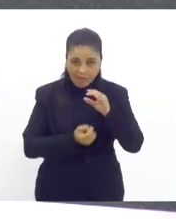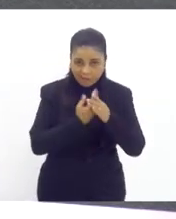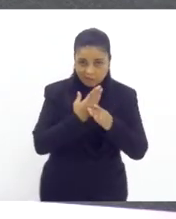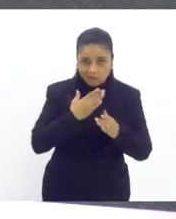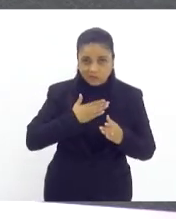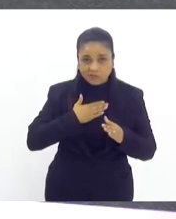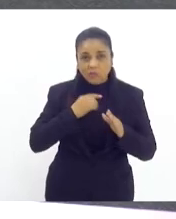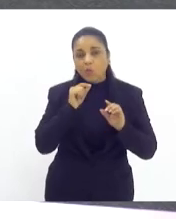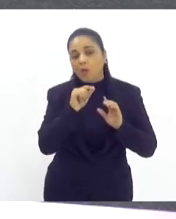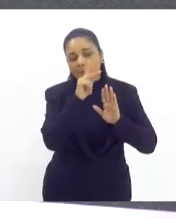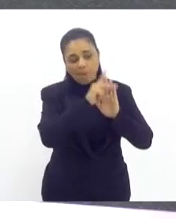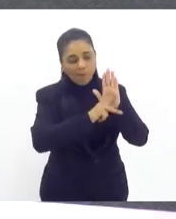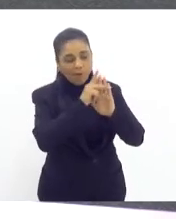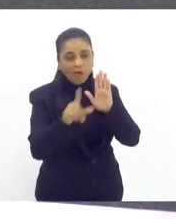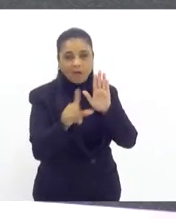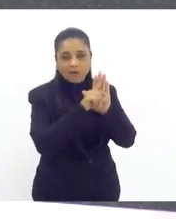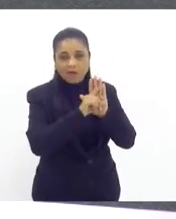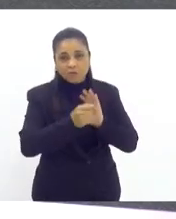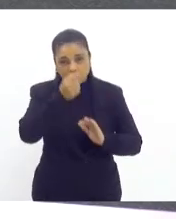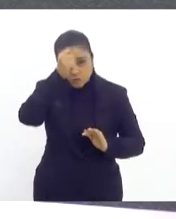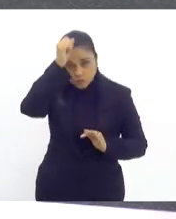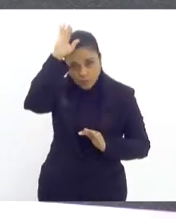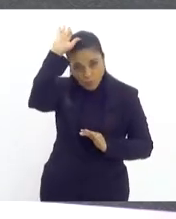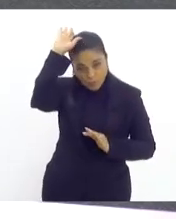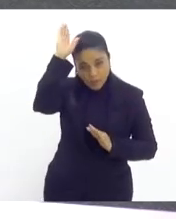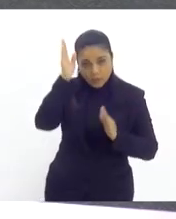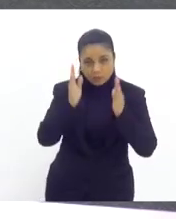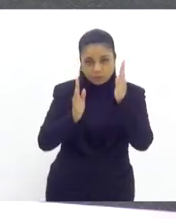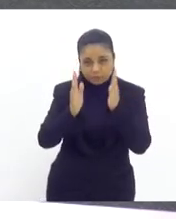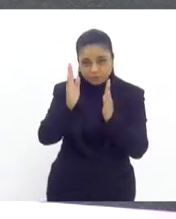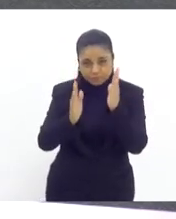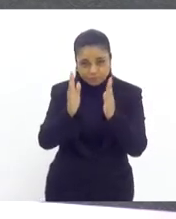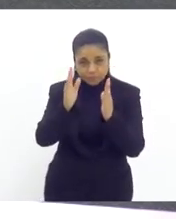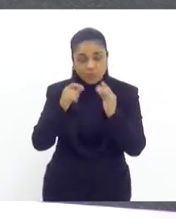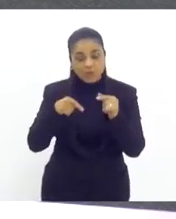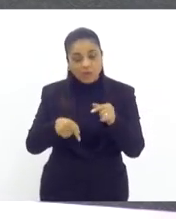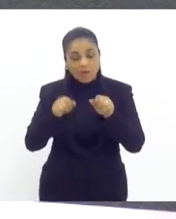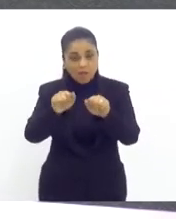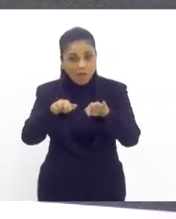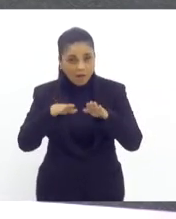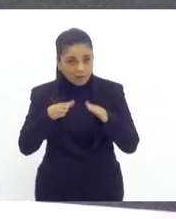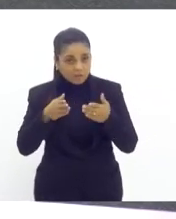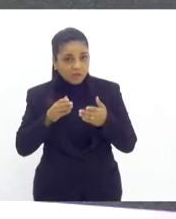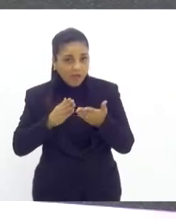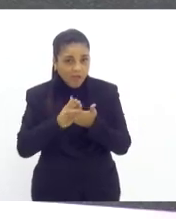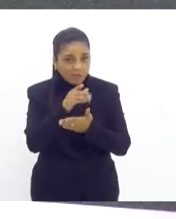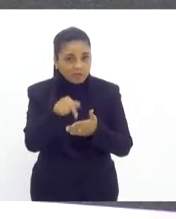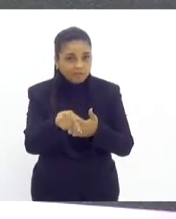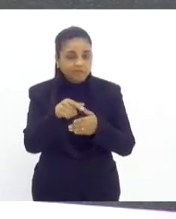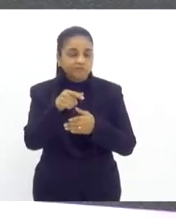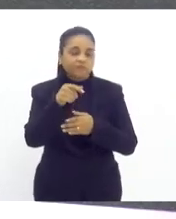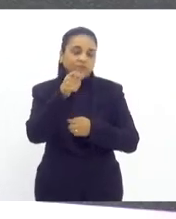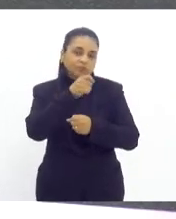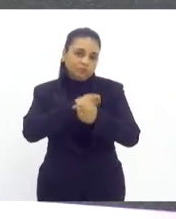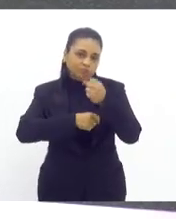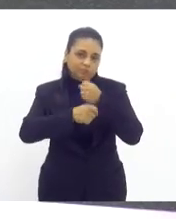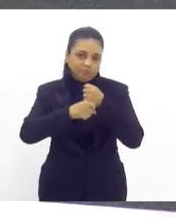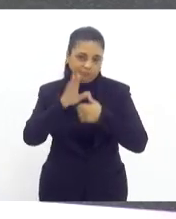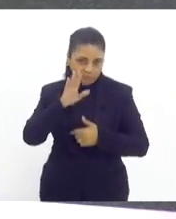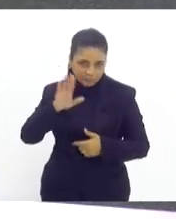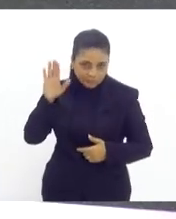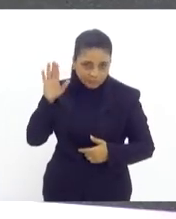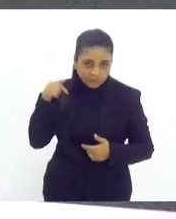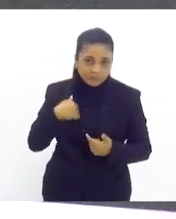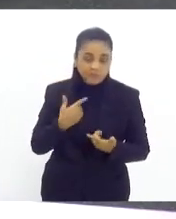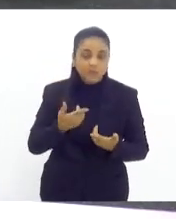daquele projeto de lei dos Bombeiros temporários que esta casa aprovou na legislatura passada e eu